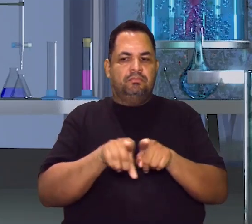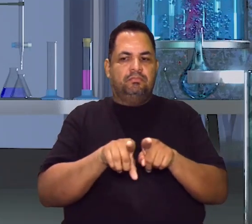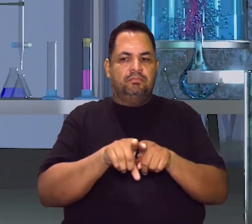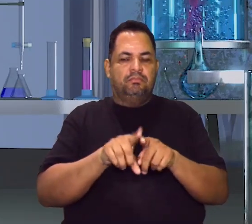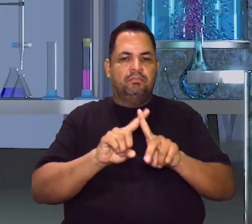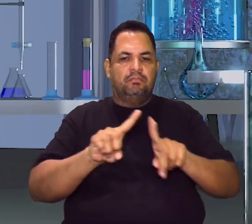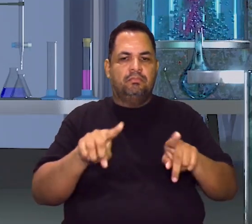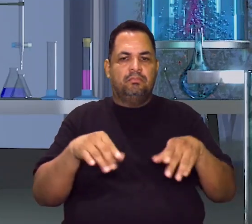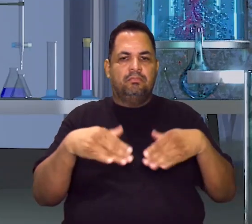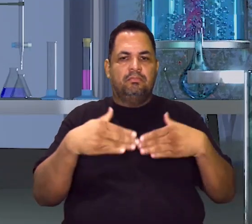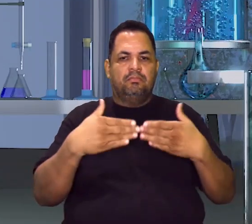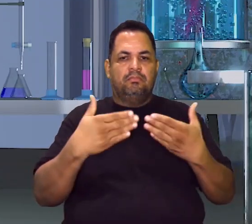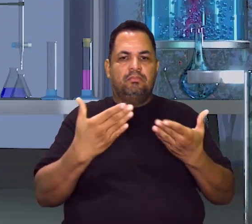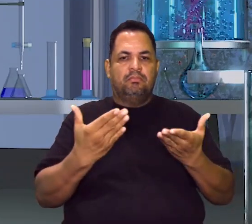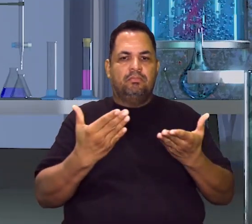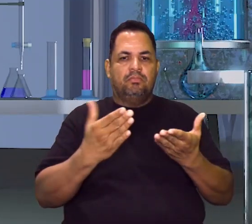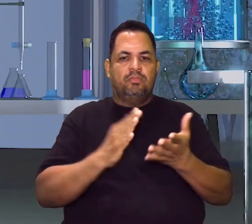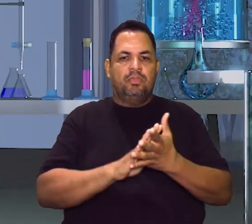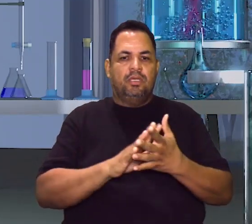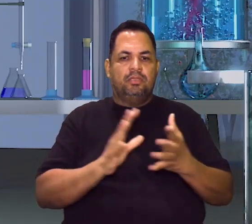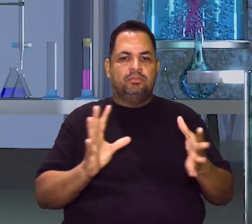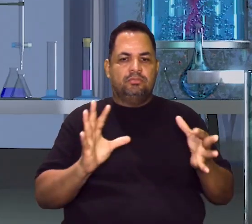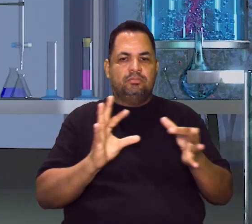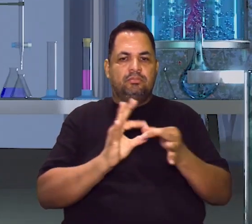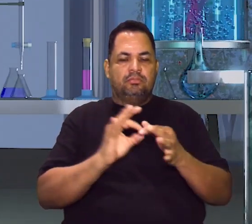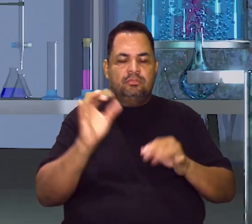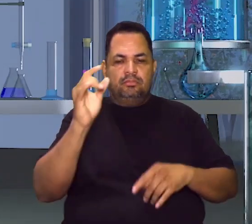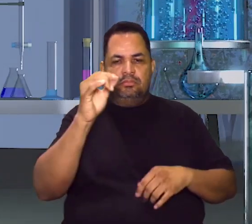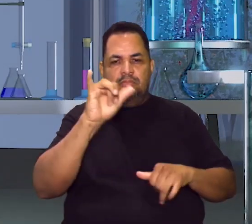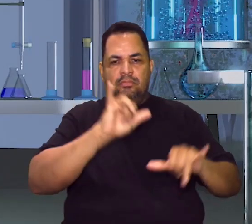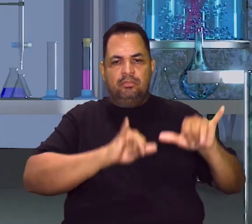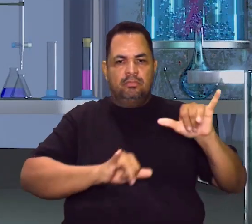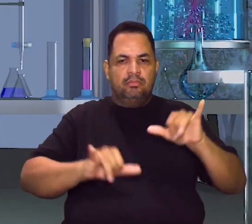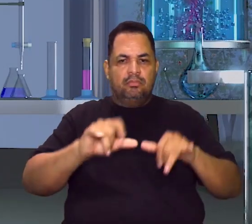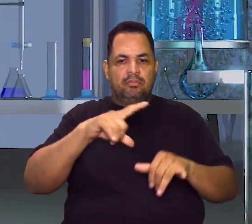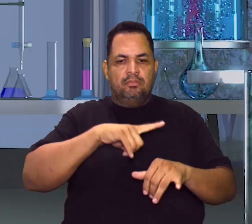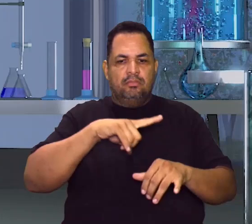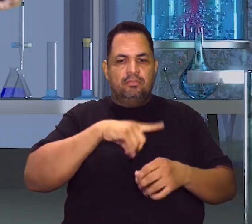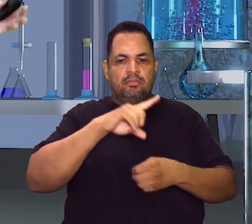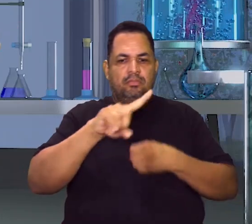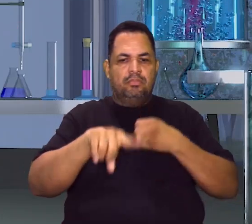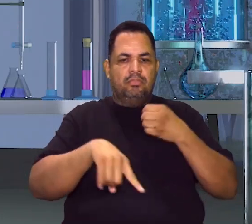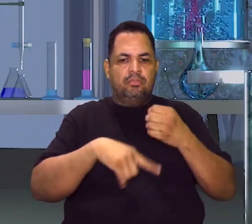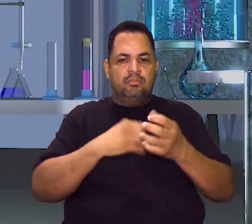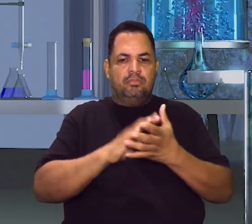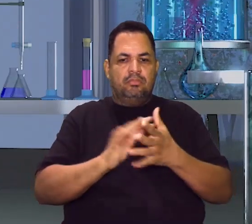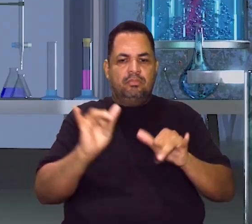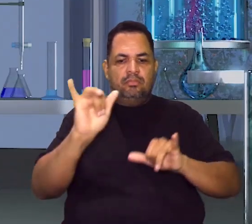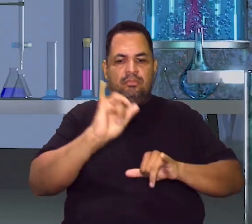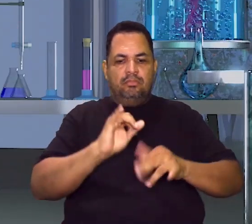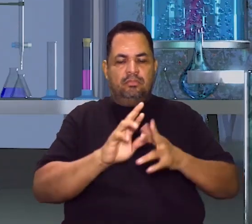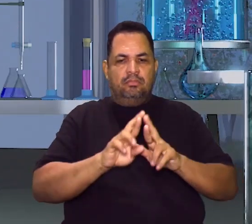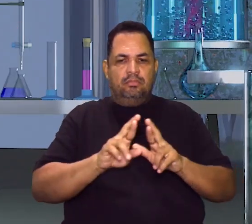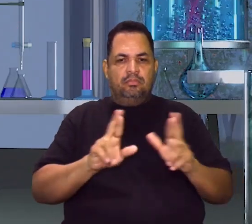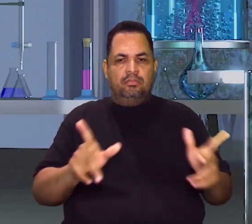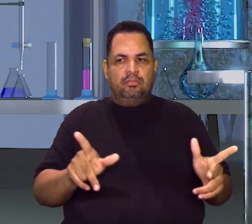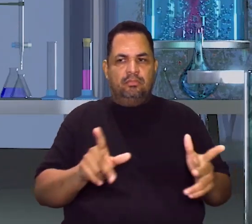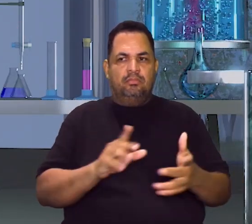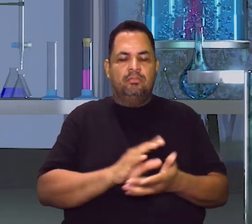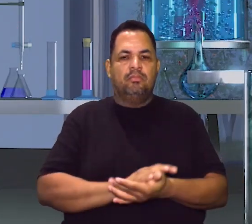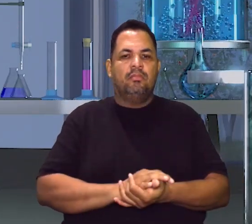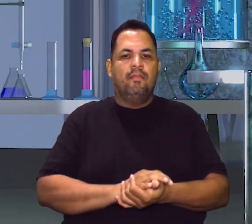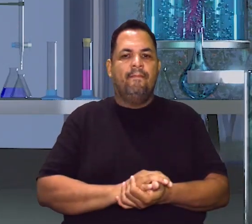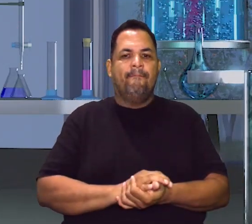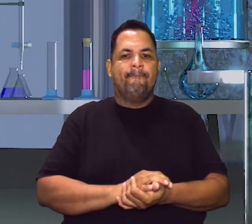No entanto, como nas ligações químicas envolve átomos de elementos químicos diferentes ou iguais